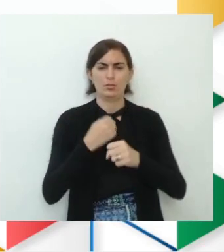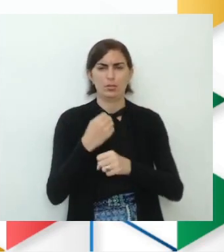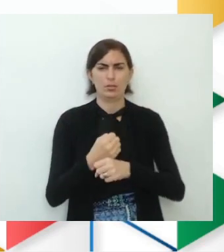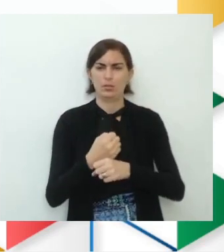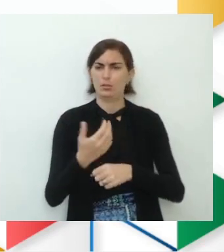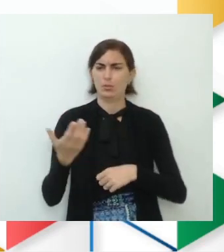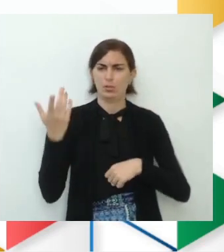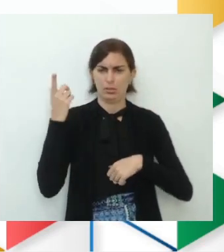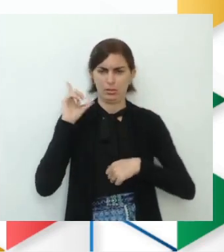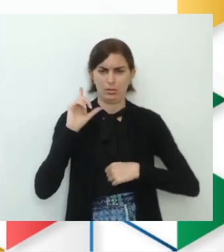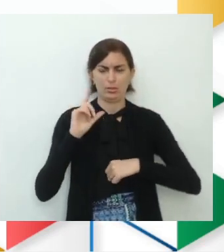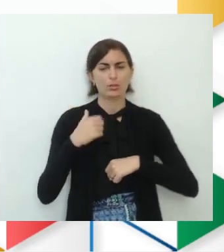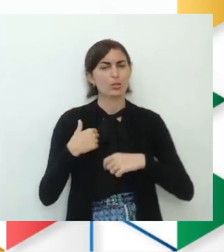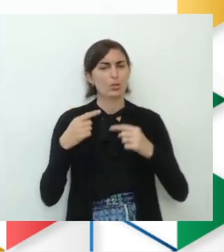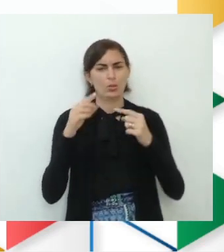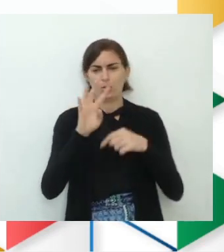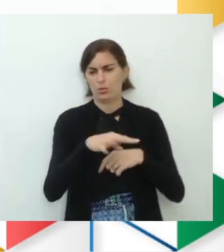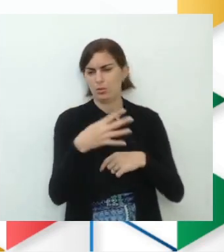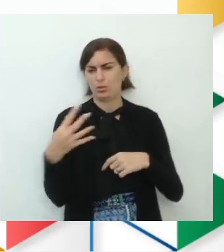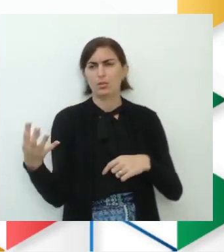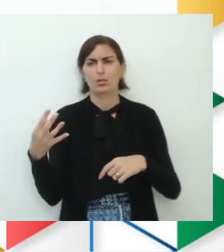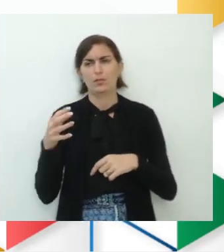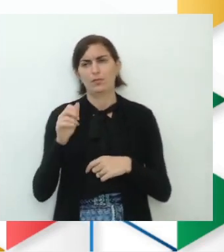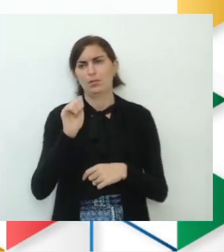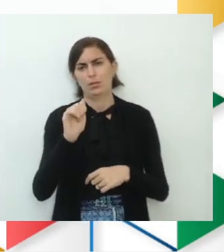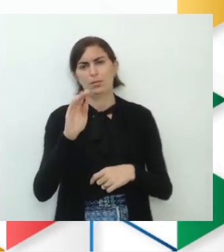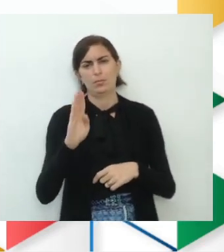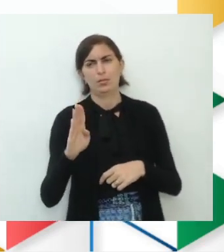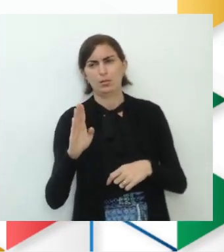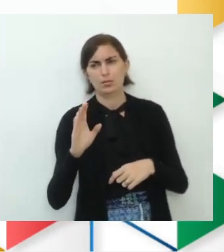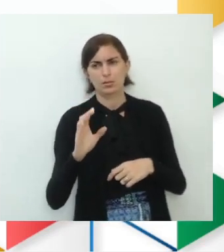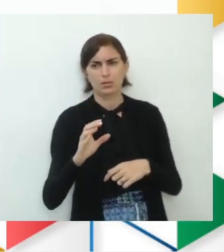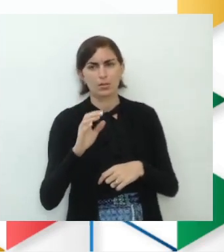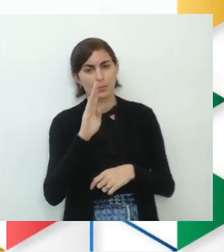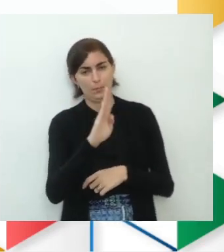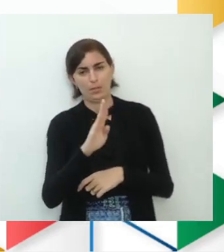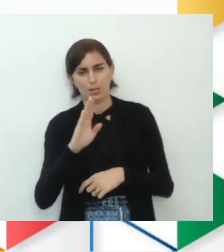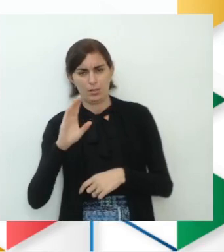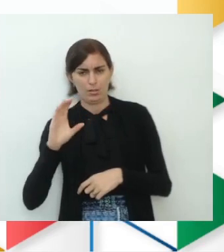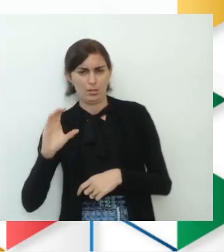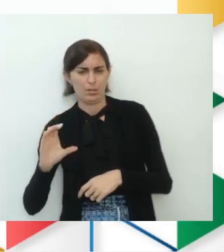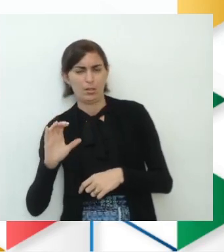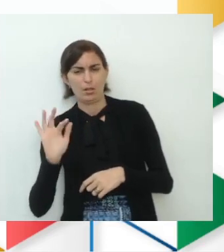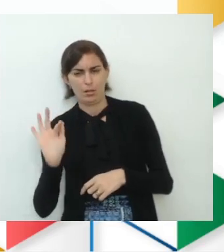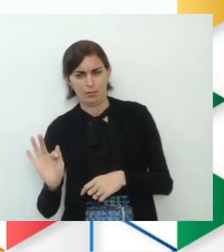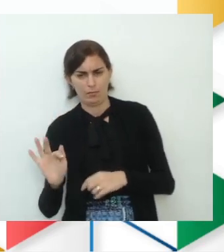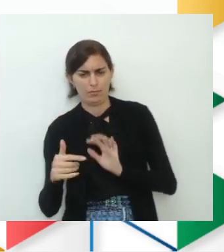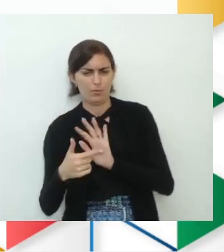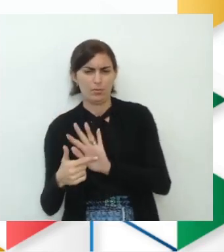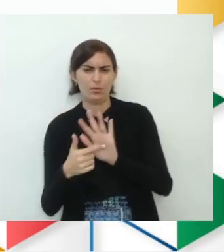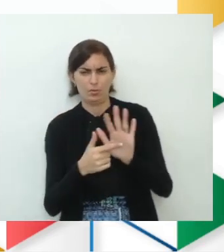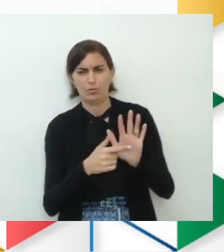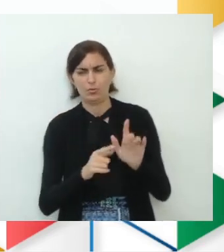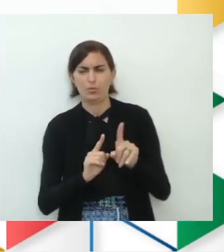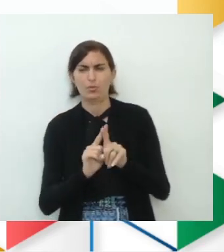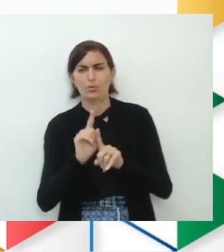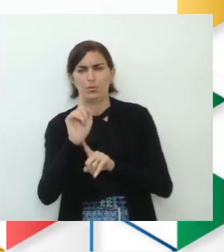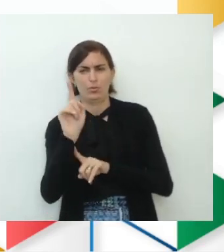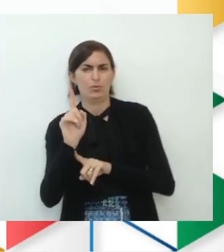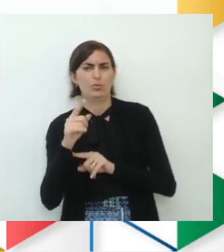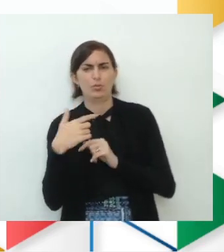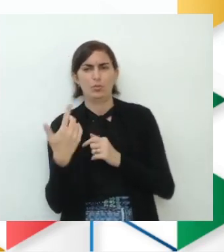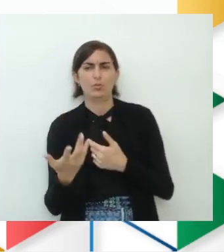anterior. De acordo com o gráfico, a região A, B, C e F apresentam um crescimento de produção de